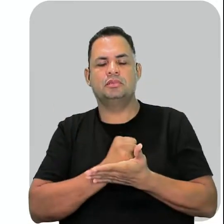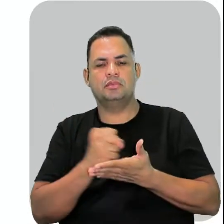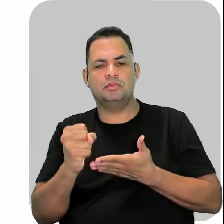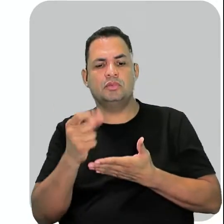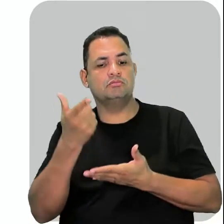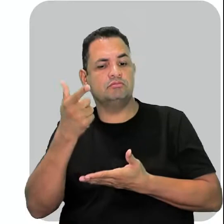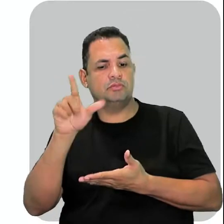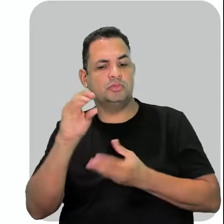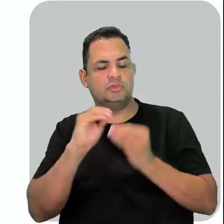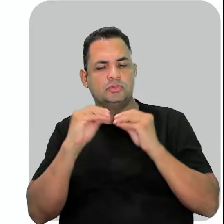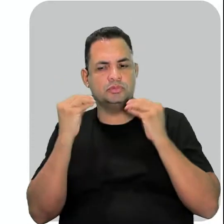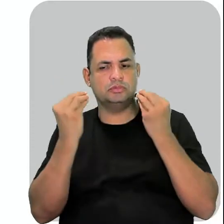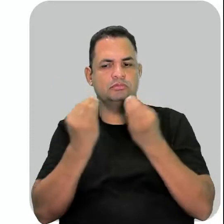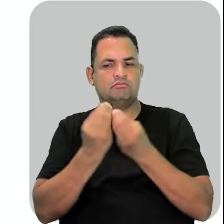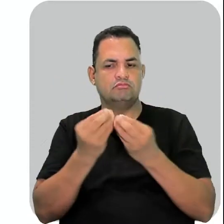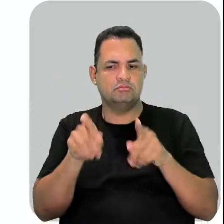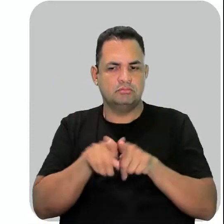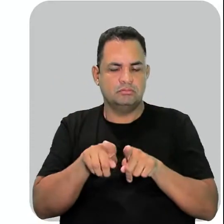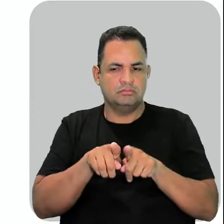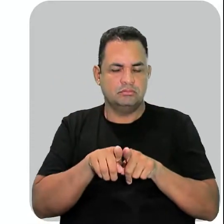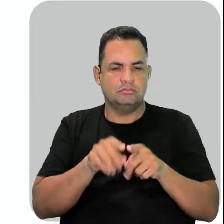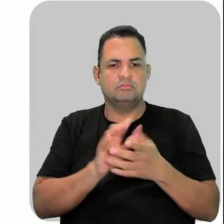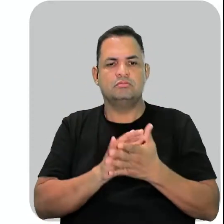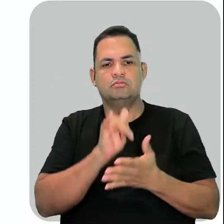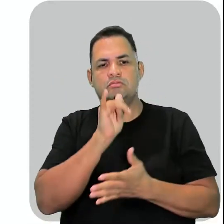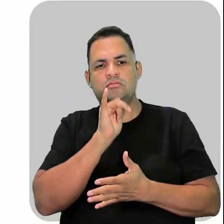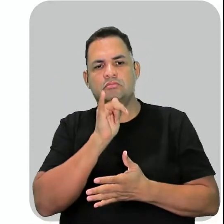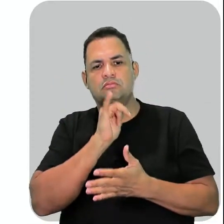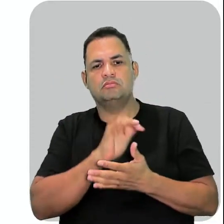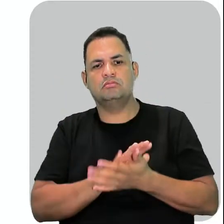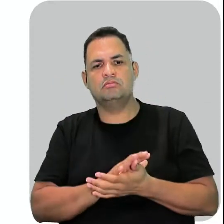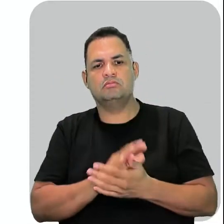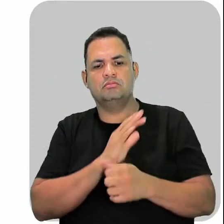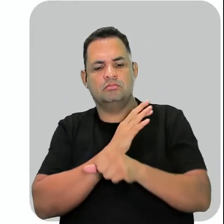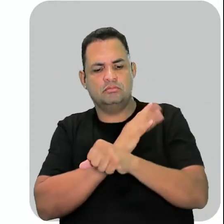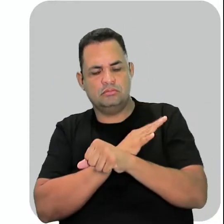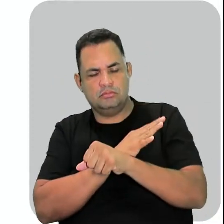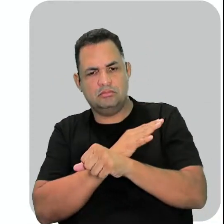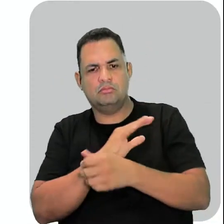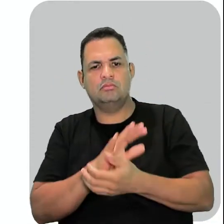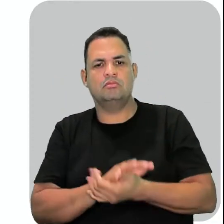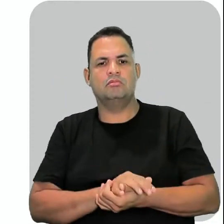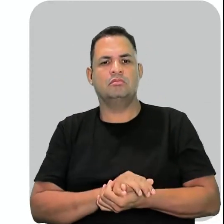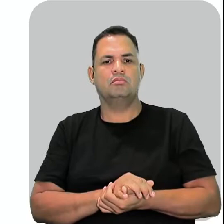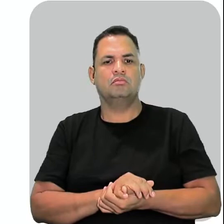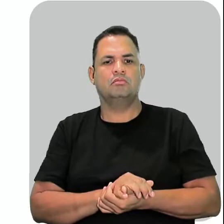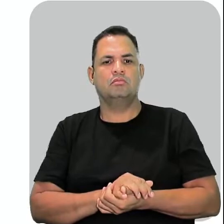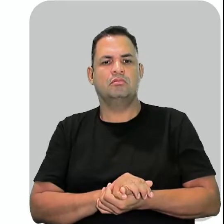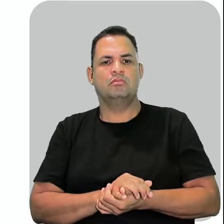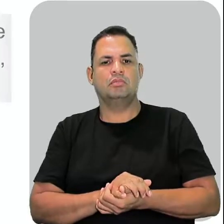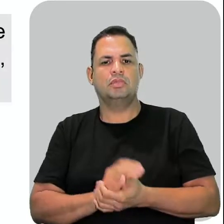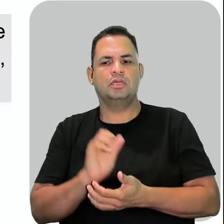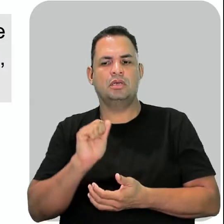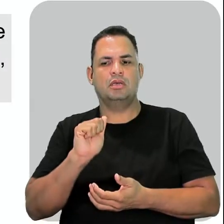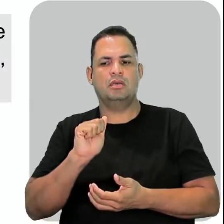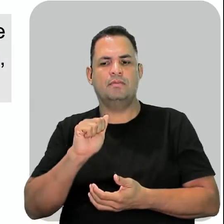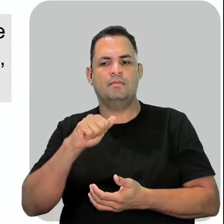de outras substâncias também, como por exemplo aqui, o ácido clorídrico e a